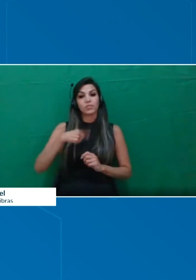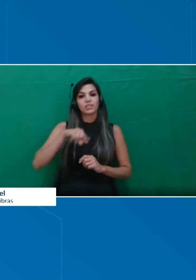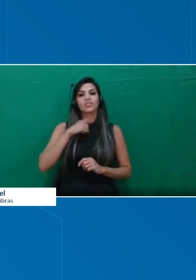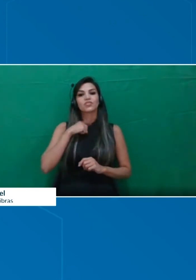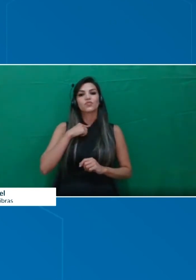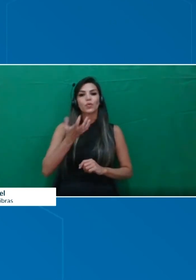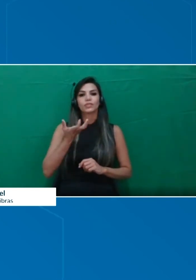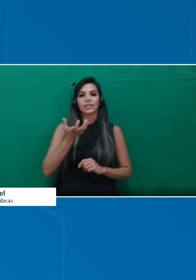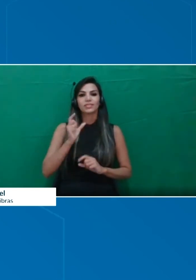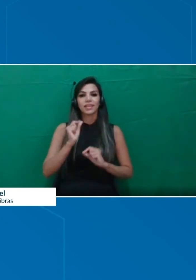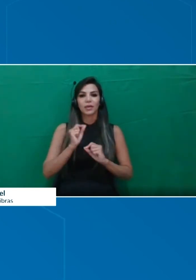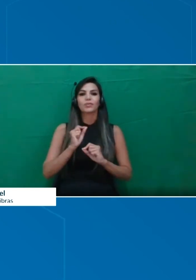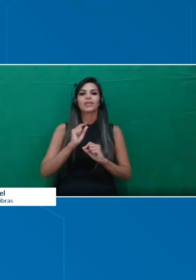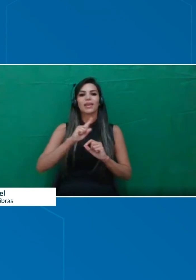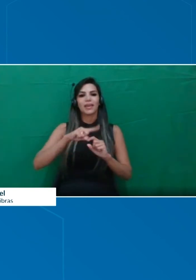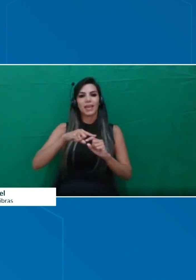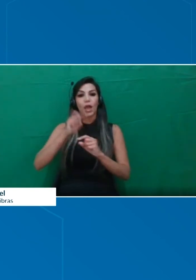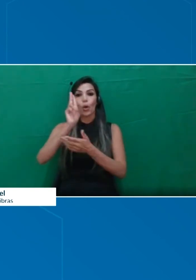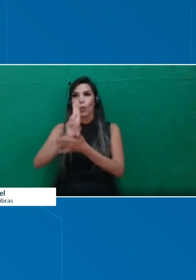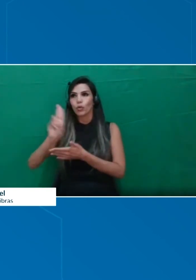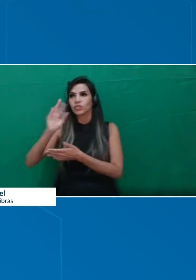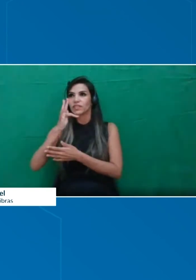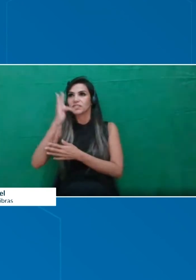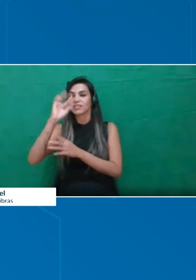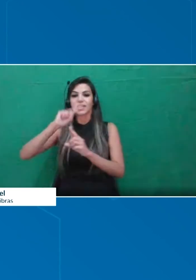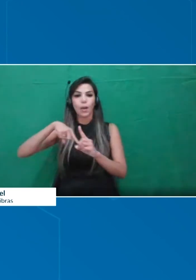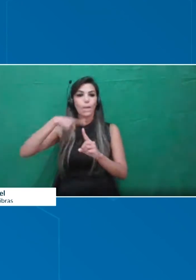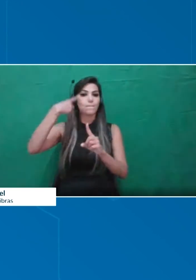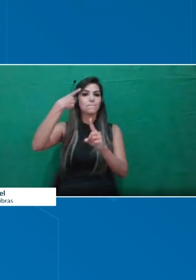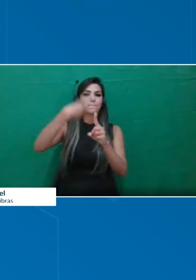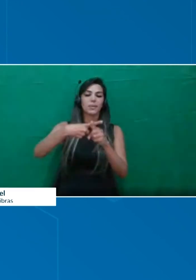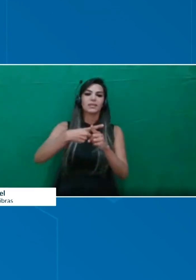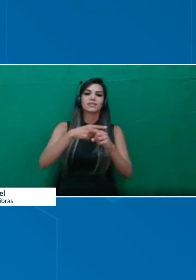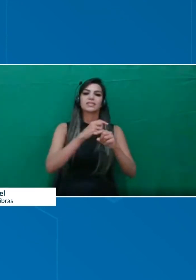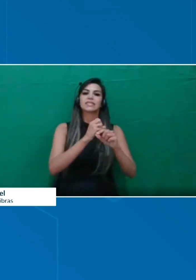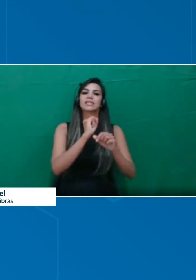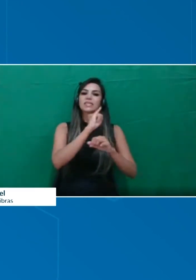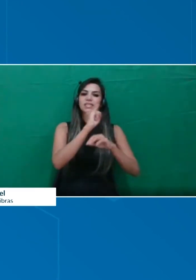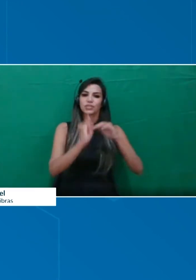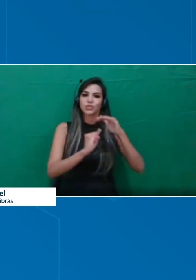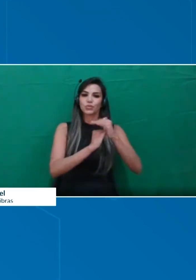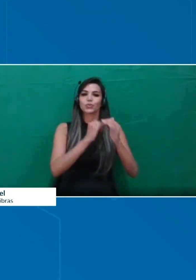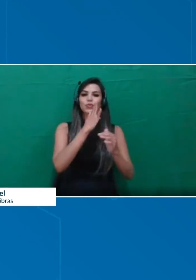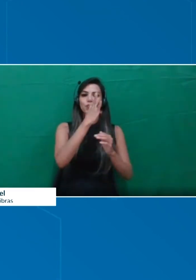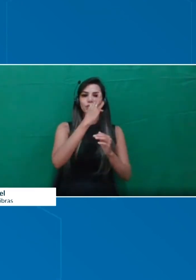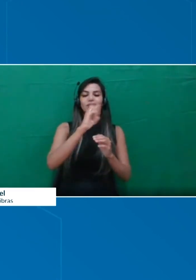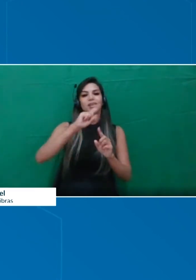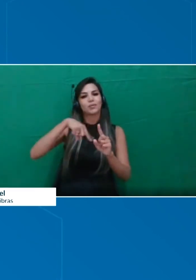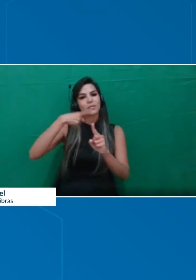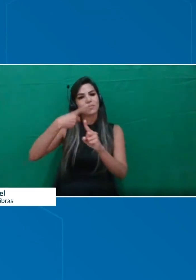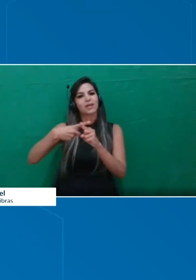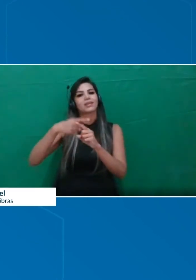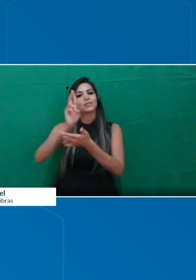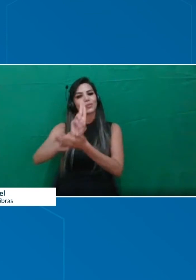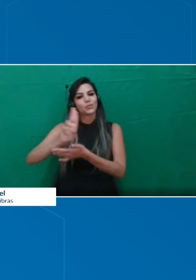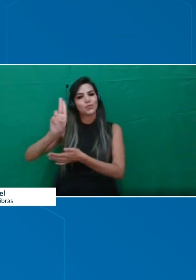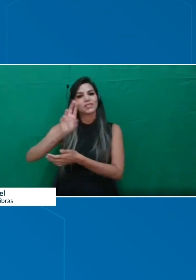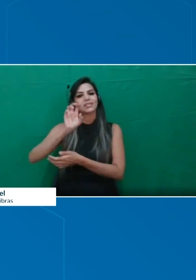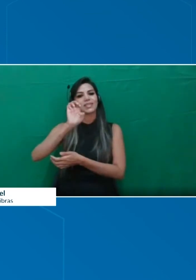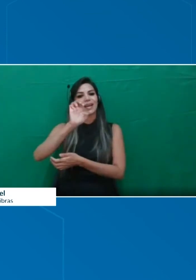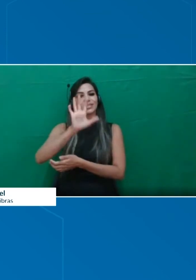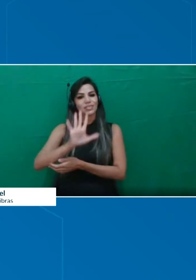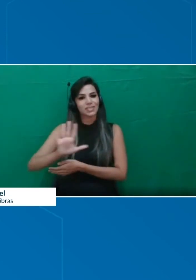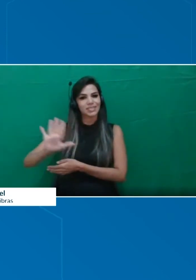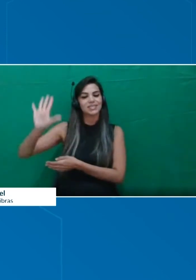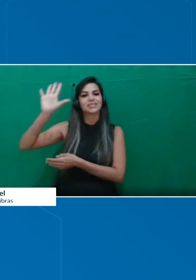os institutos federais e também as universidades estaduais do país nesse mesmo projeto, né? E também